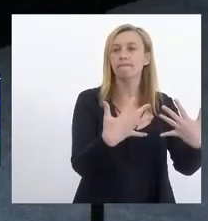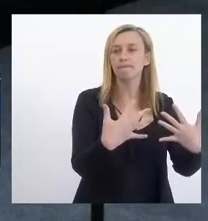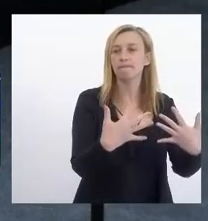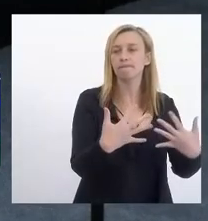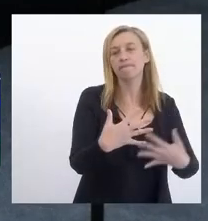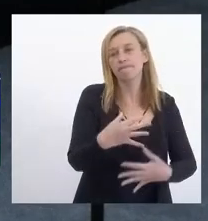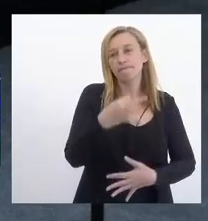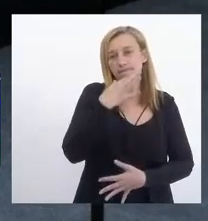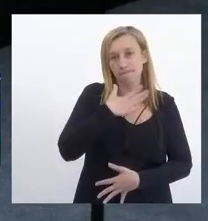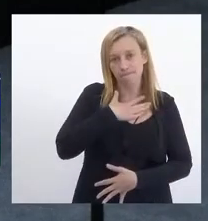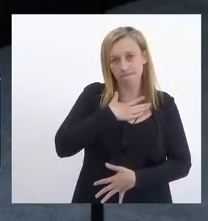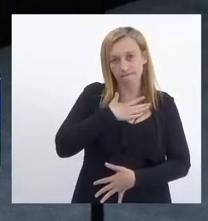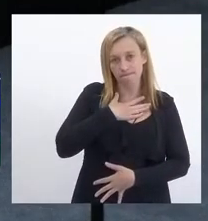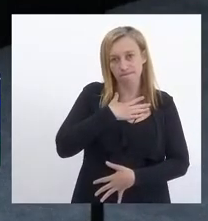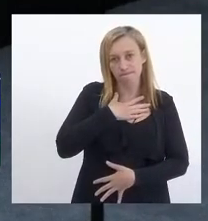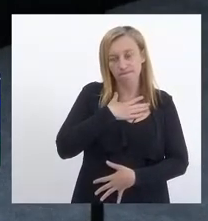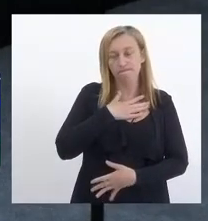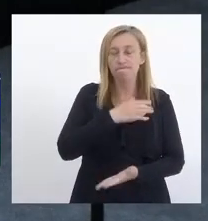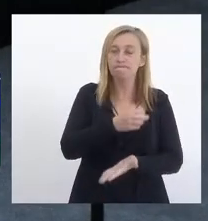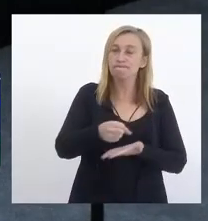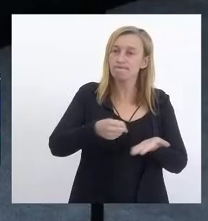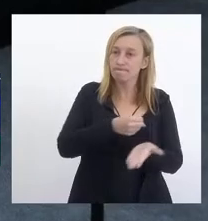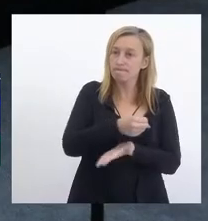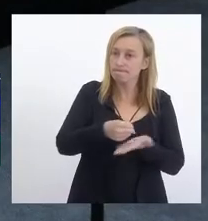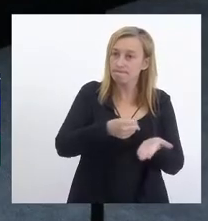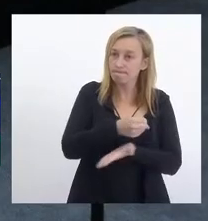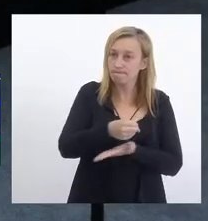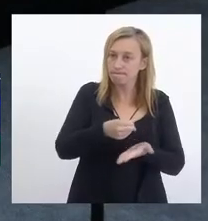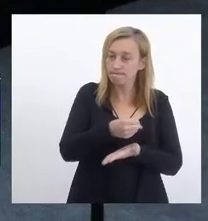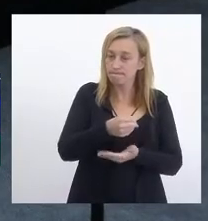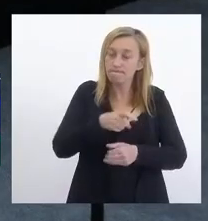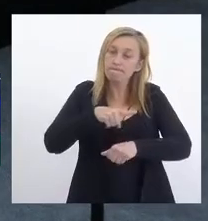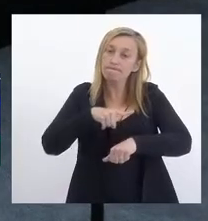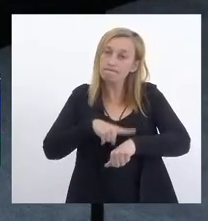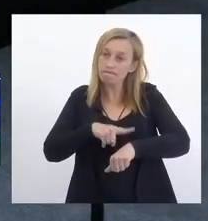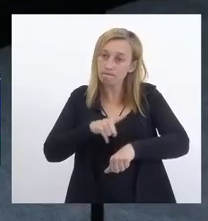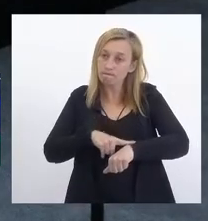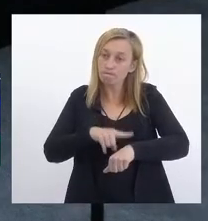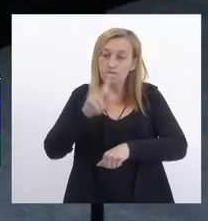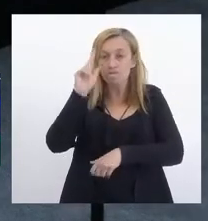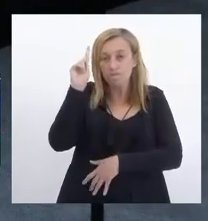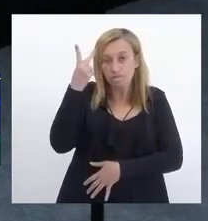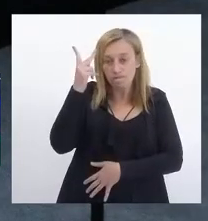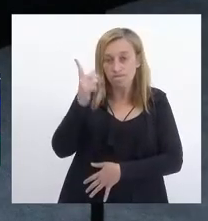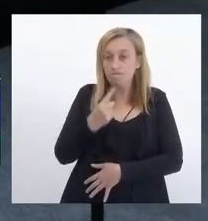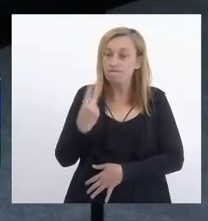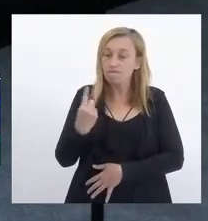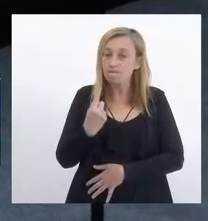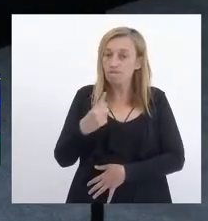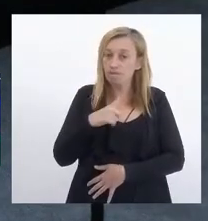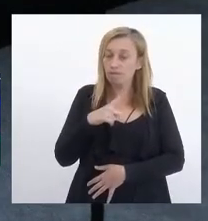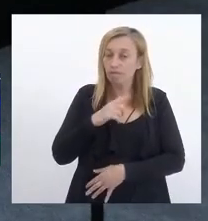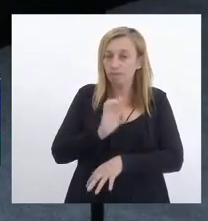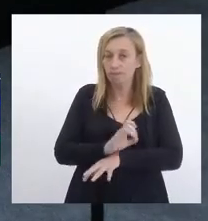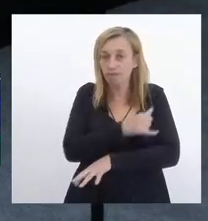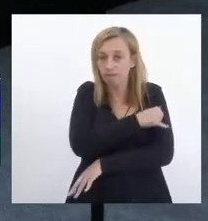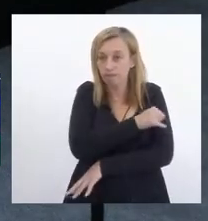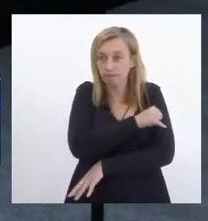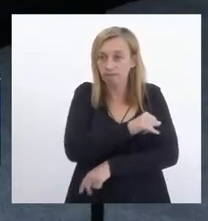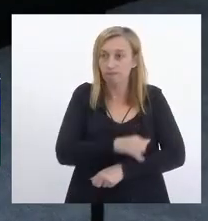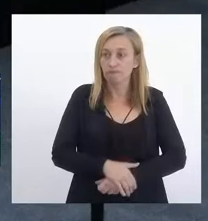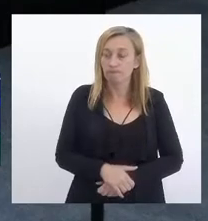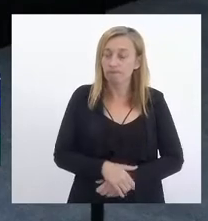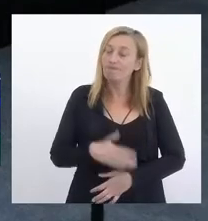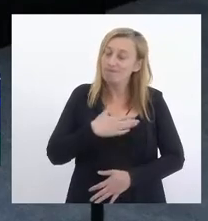consolidada, que é baseada no momento histórico que a gente enfrenta no Estado do Rio de Janeiro,